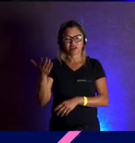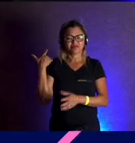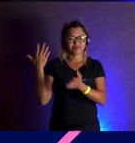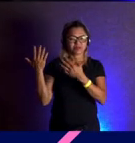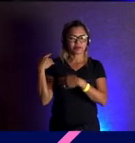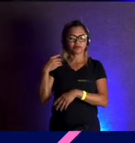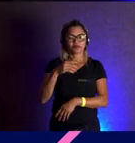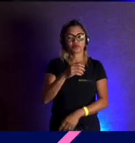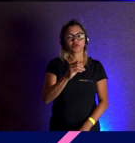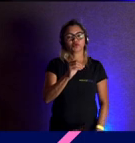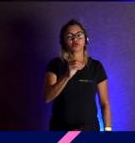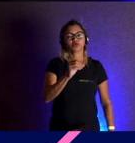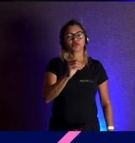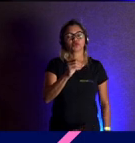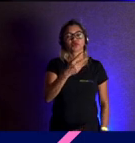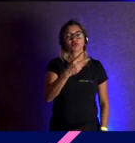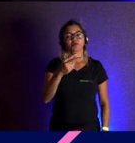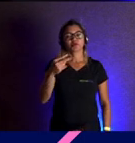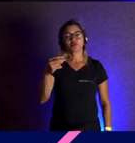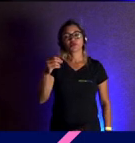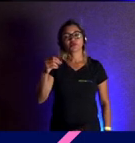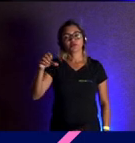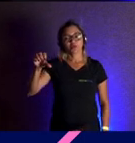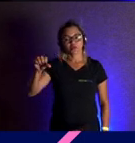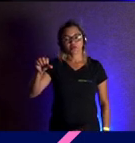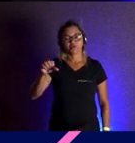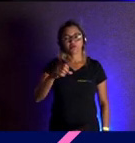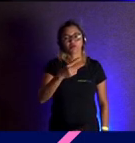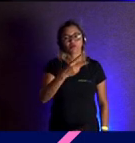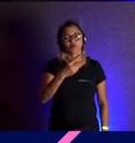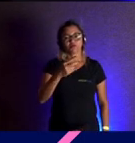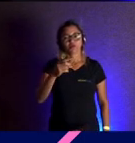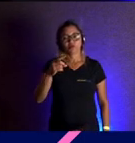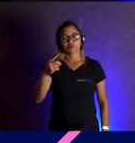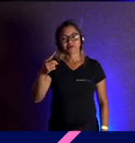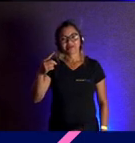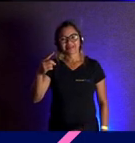2009, 2010, mais ou menos. E qual foi esse momento que você falou assim, lógico?